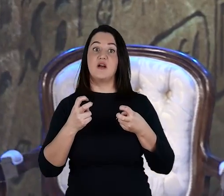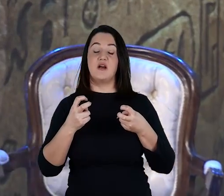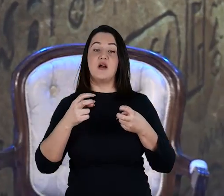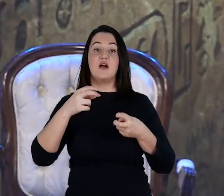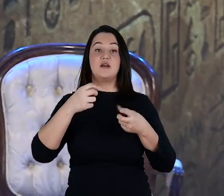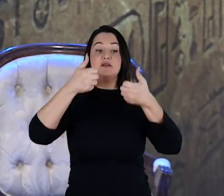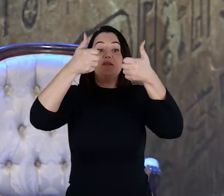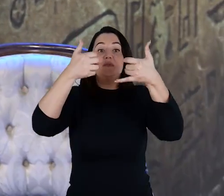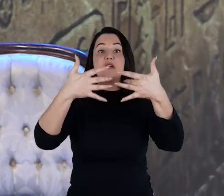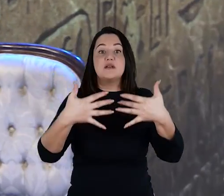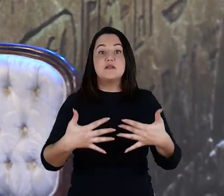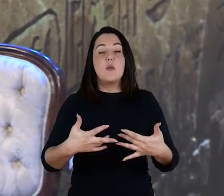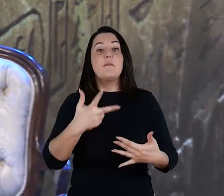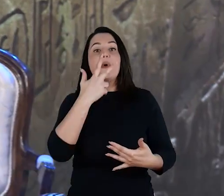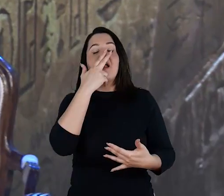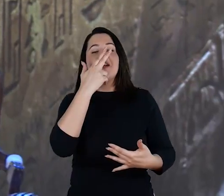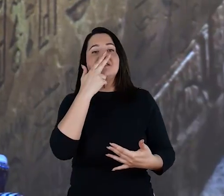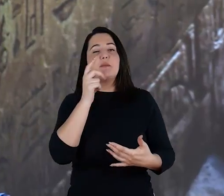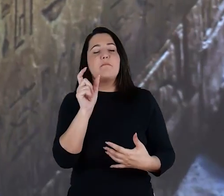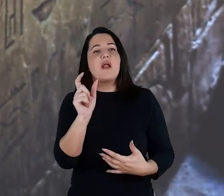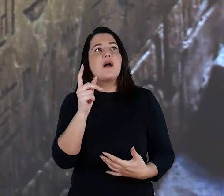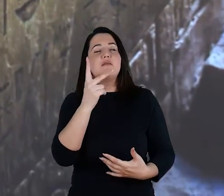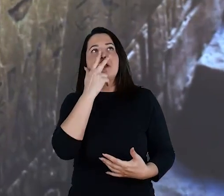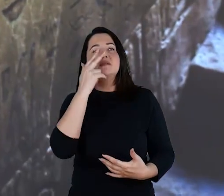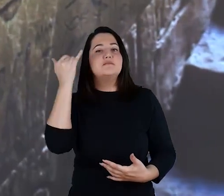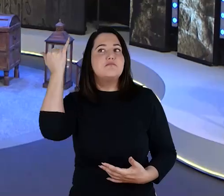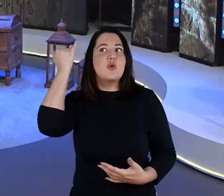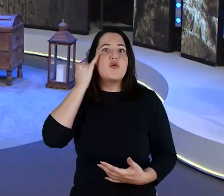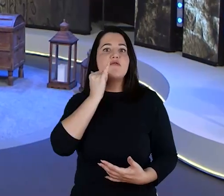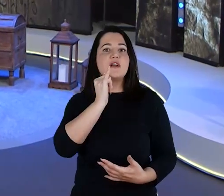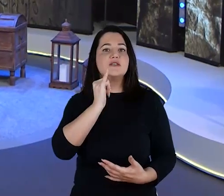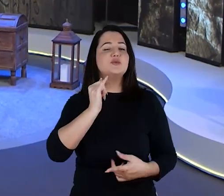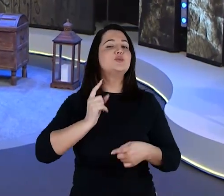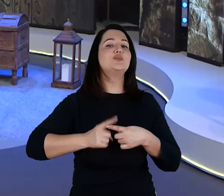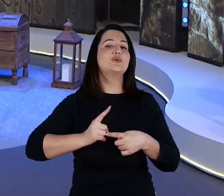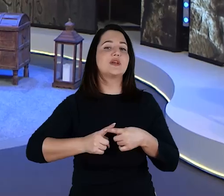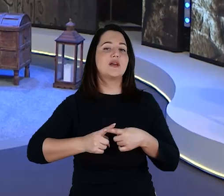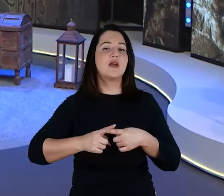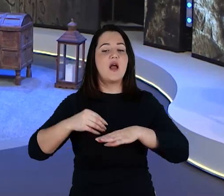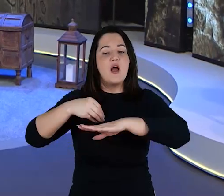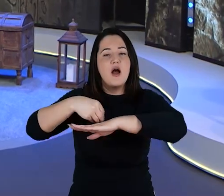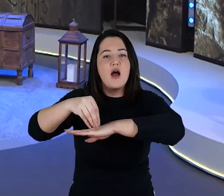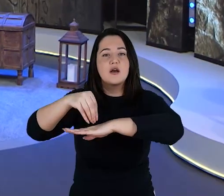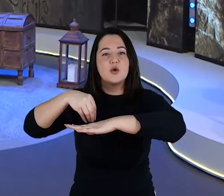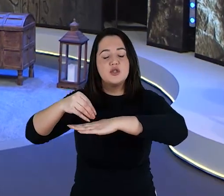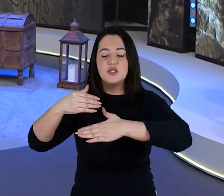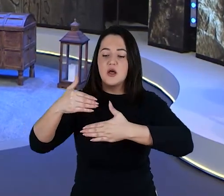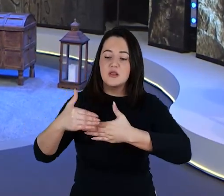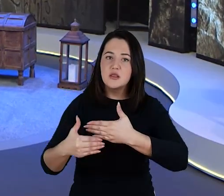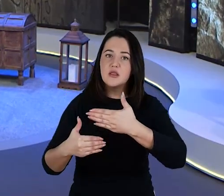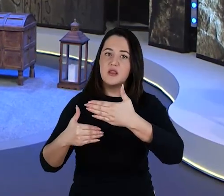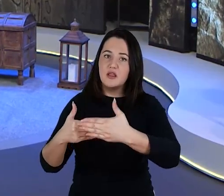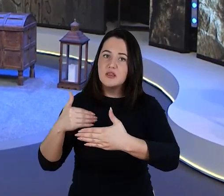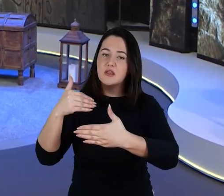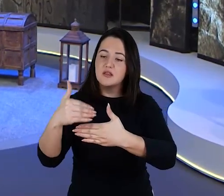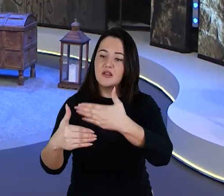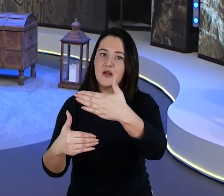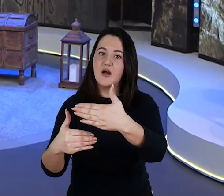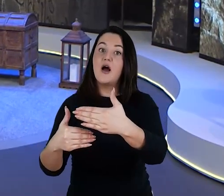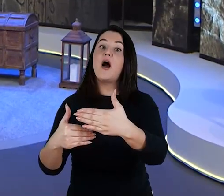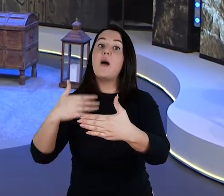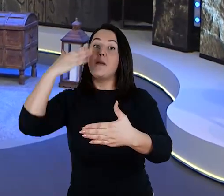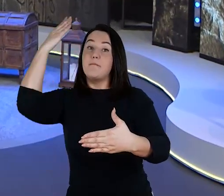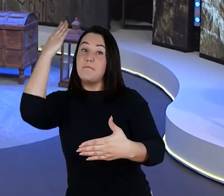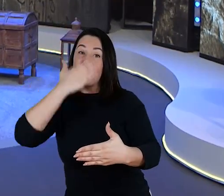quase proféticas. Eu vou explicar por quê. Aos poucos, a arqueologia estava confirmando que aquele povo era de fato os